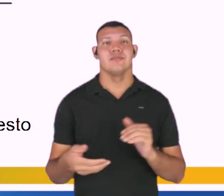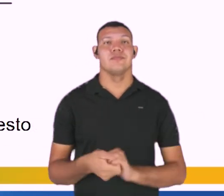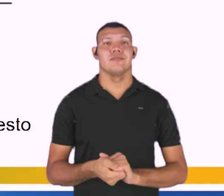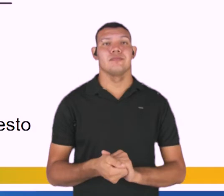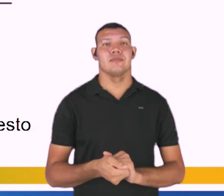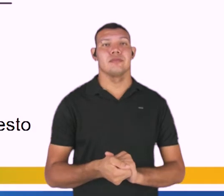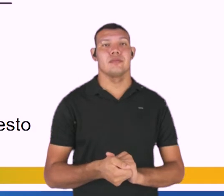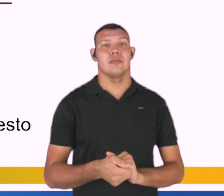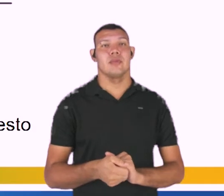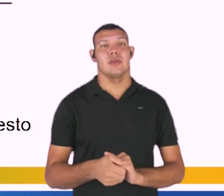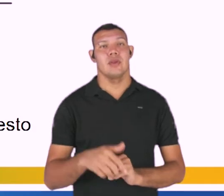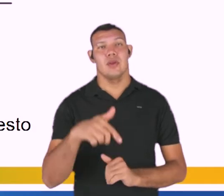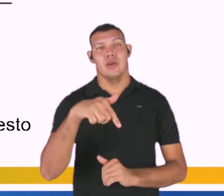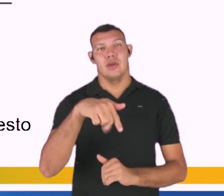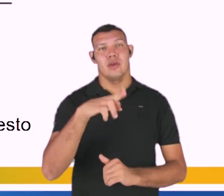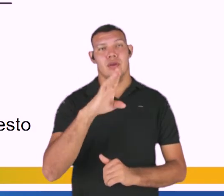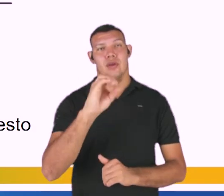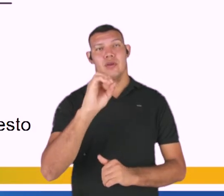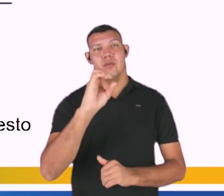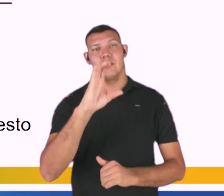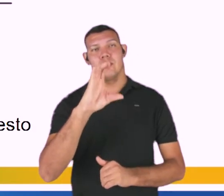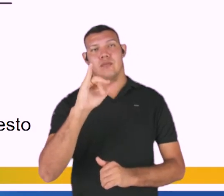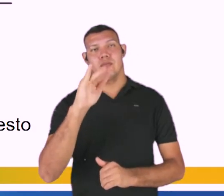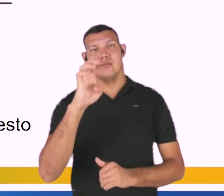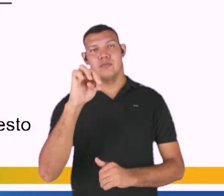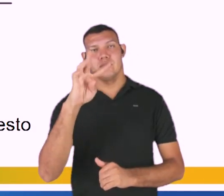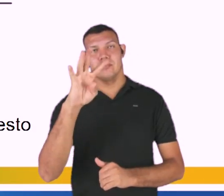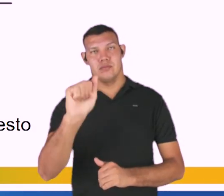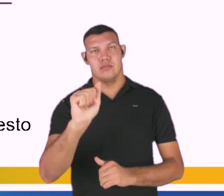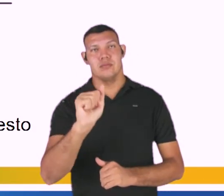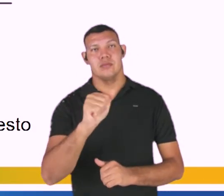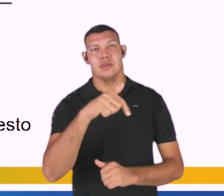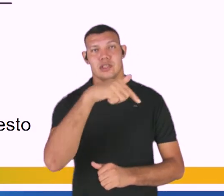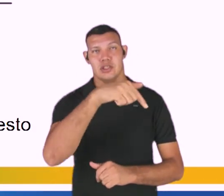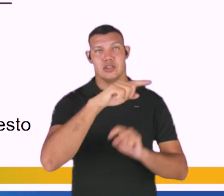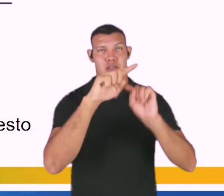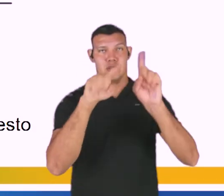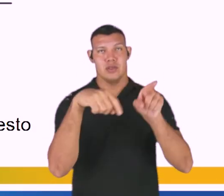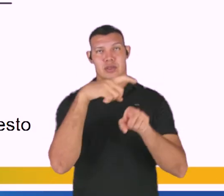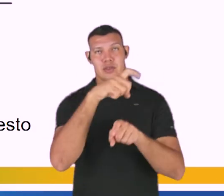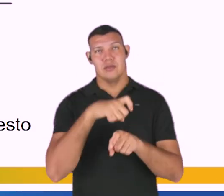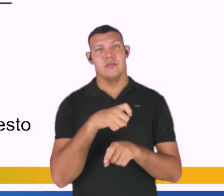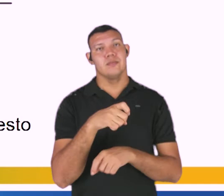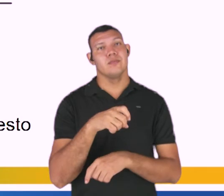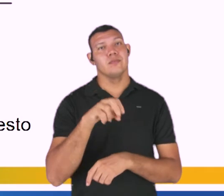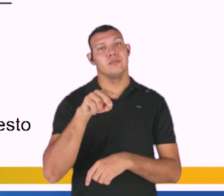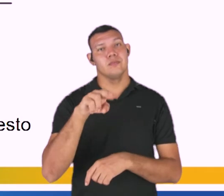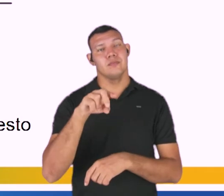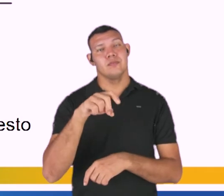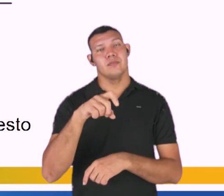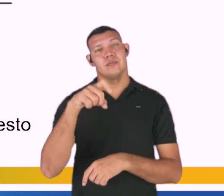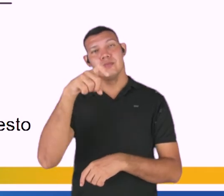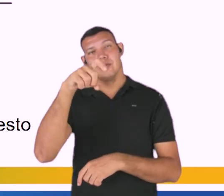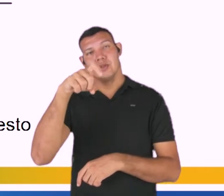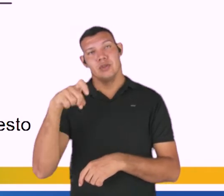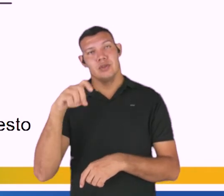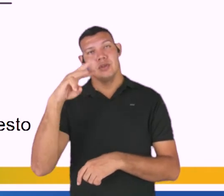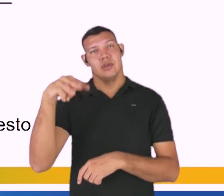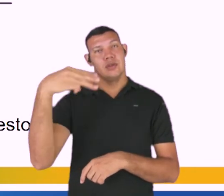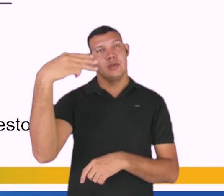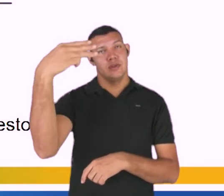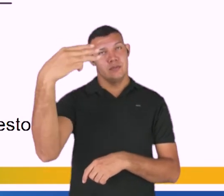o quociente daquele x dessa perder x será x Ao Cubo